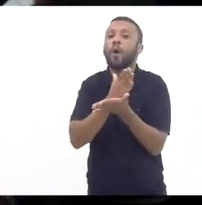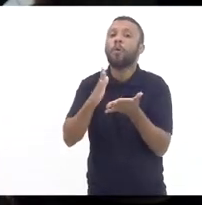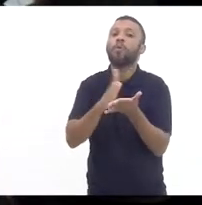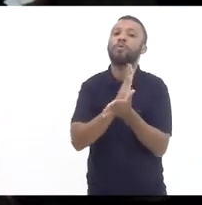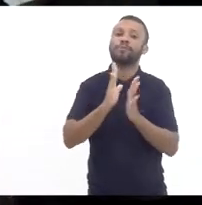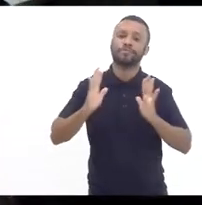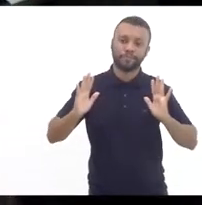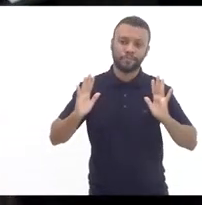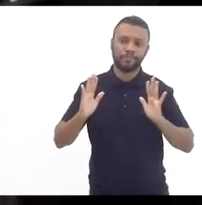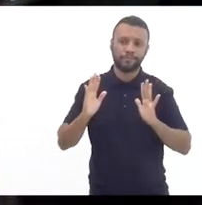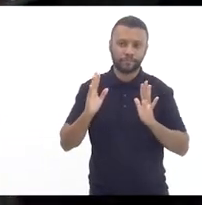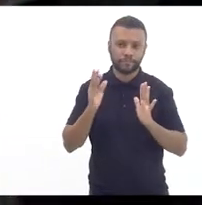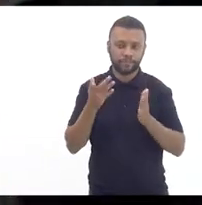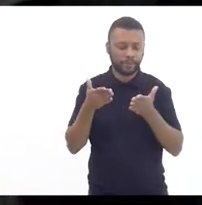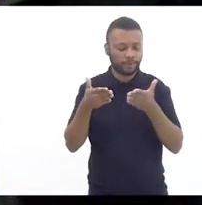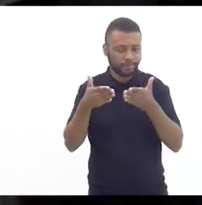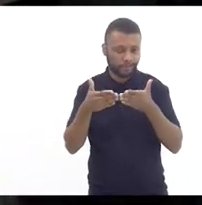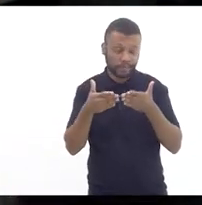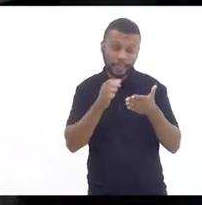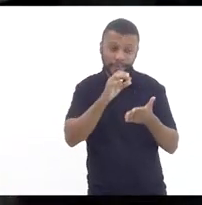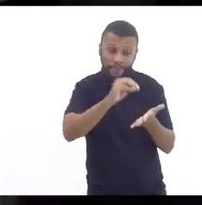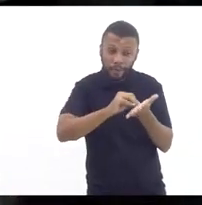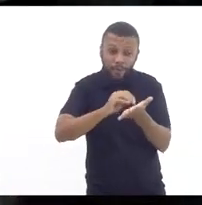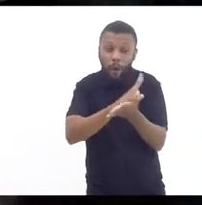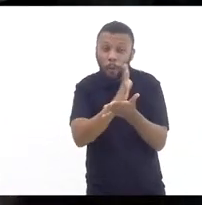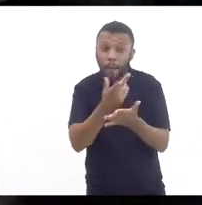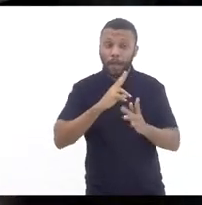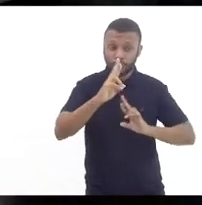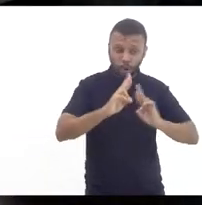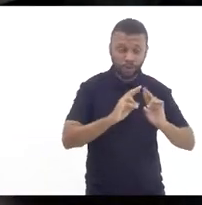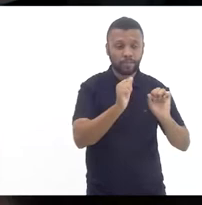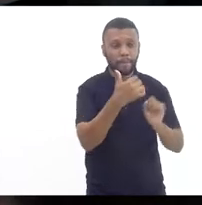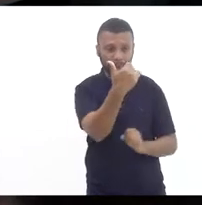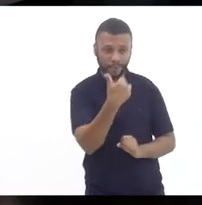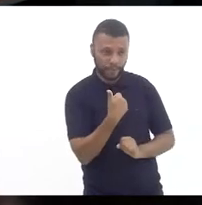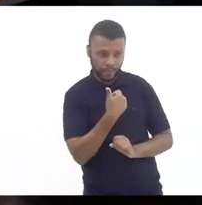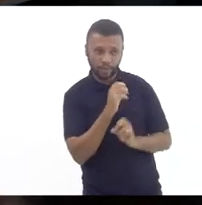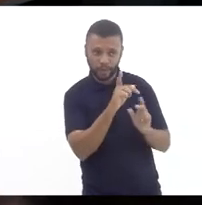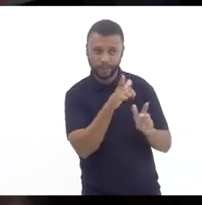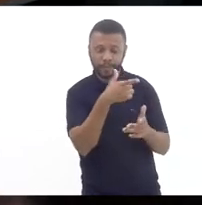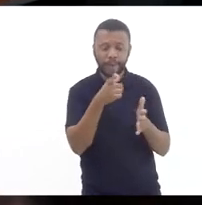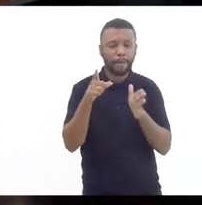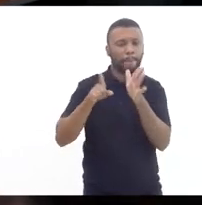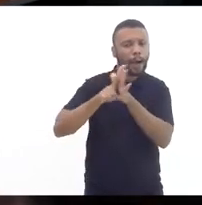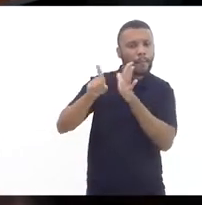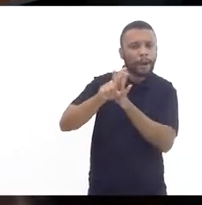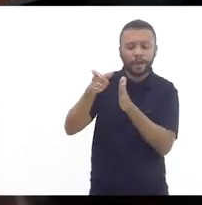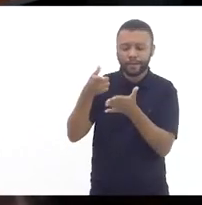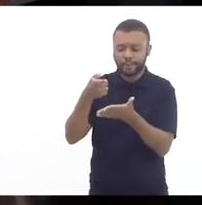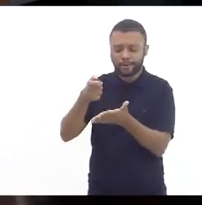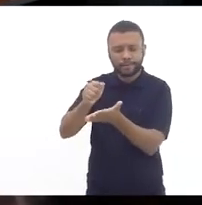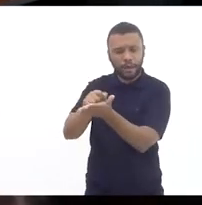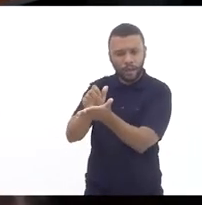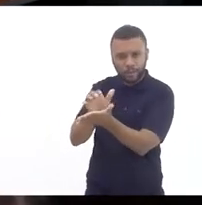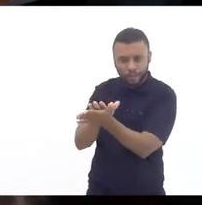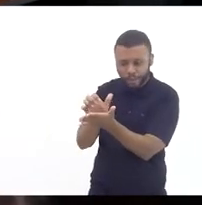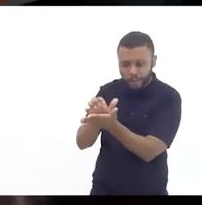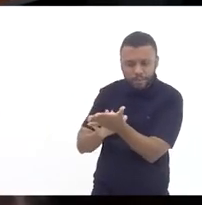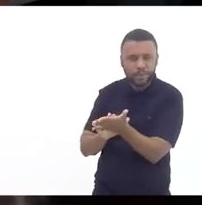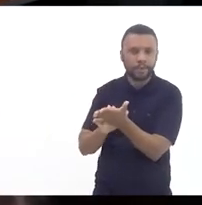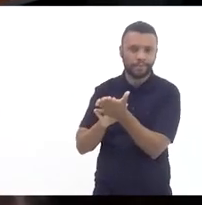Excelência, me avisa, porque enquanto estava fazendo as perguntas, eu estava anotando. Bom, inicialmente, com